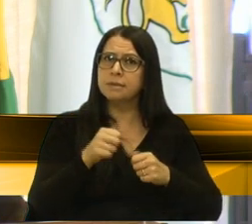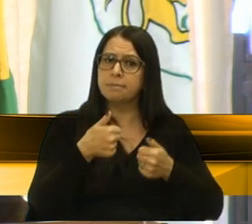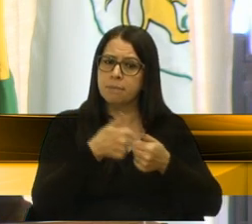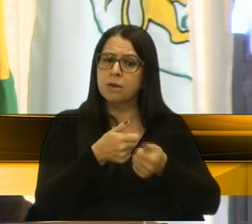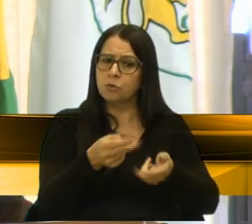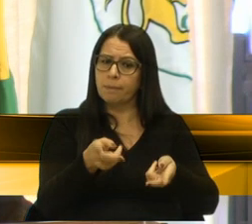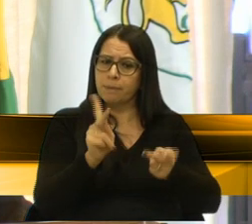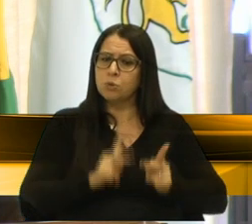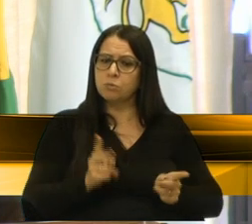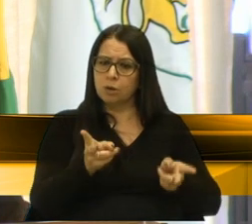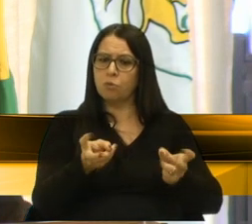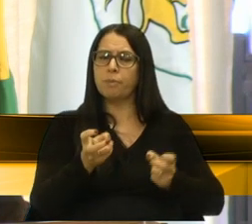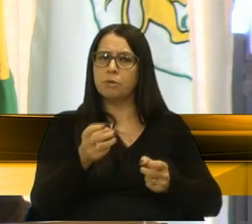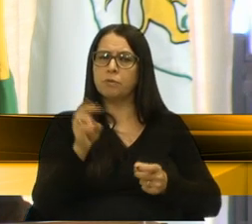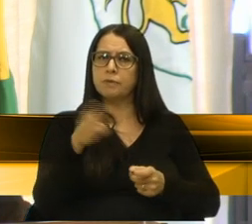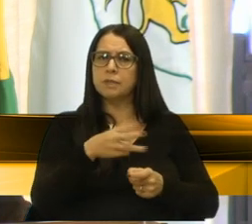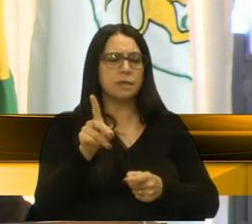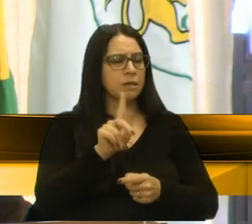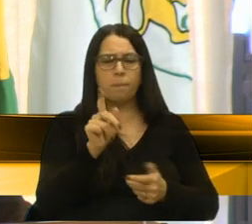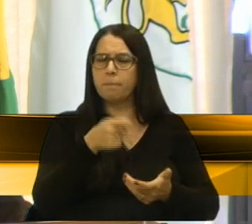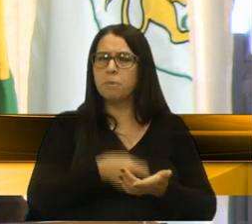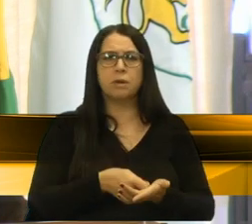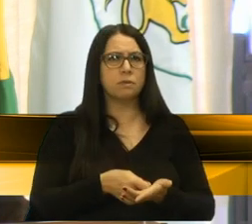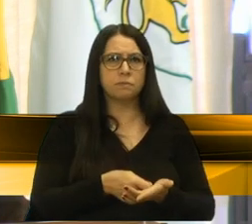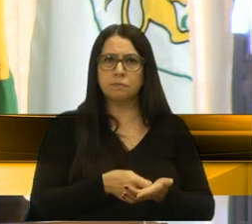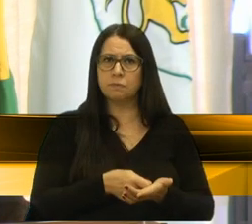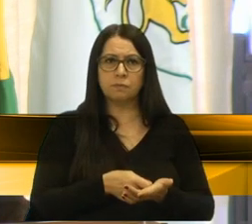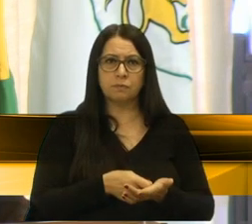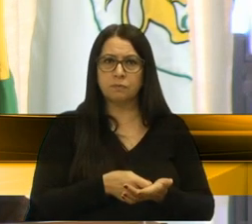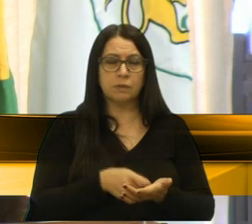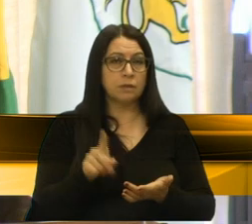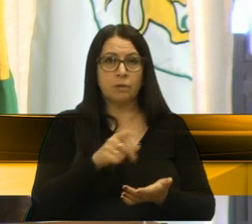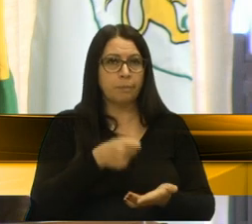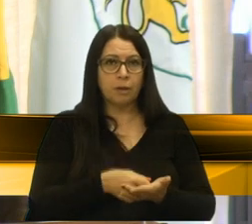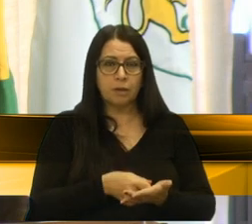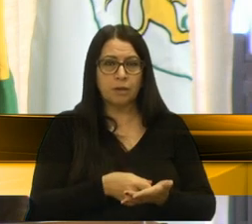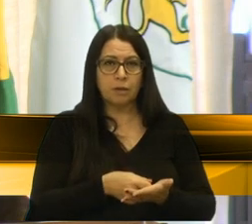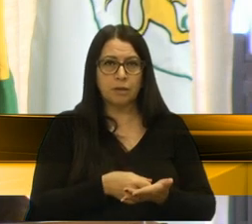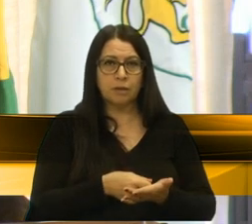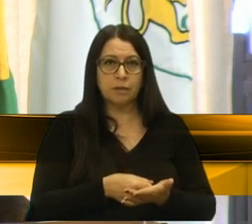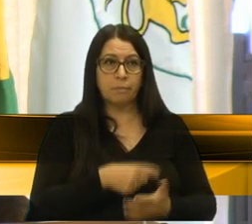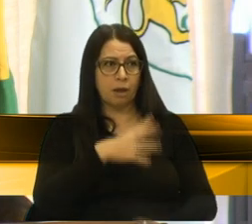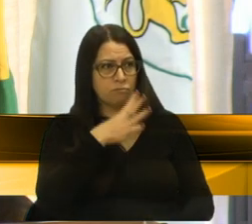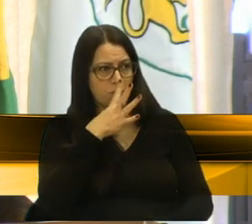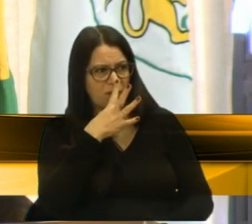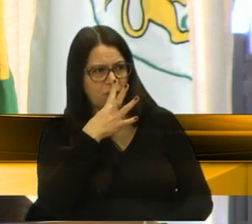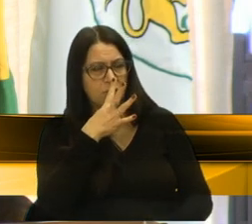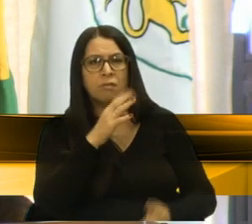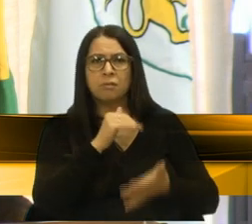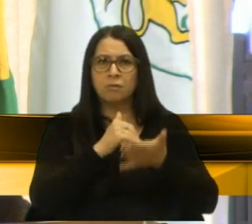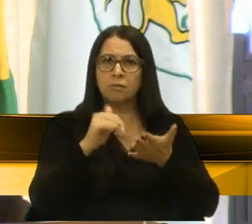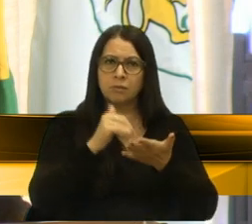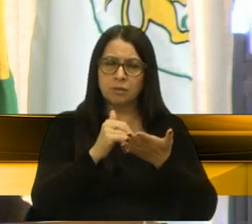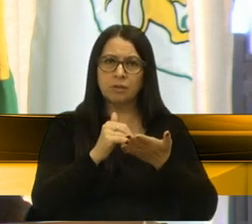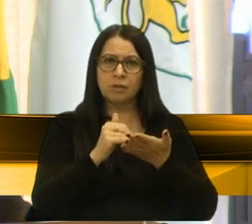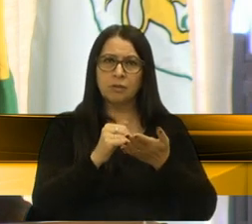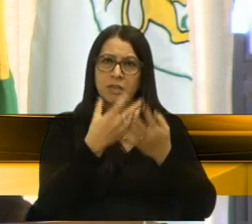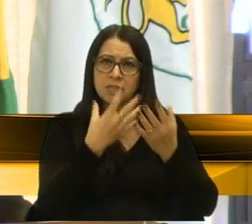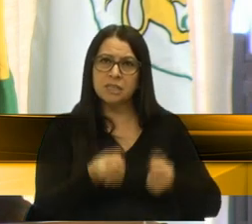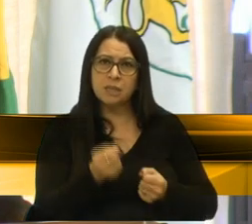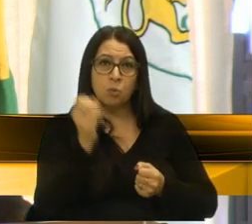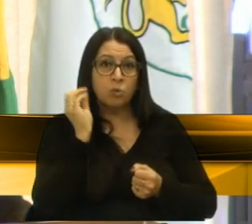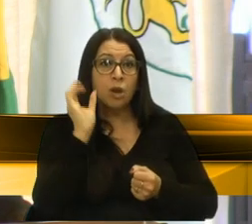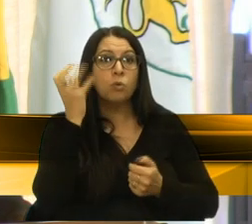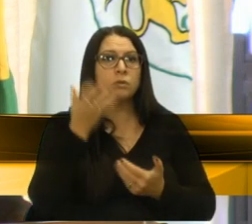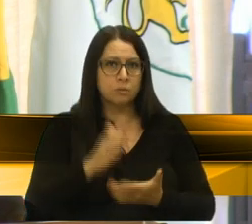cobrador e não pagar. Não pagar. Agora, admiro o secretário permitir que isso